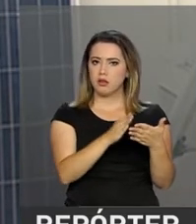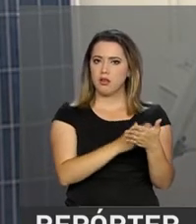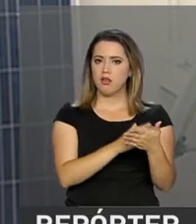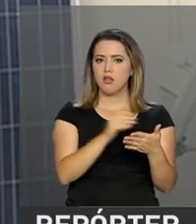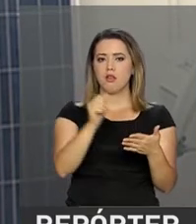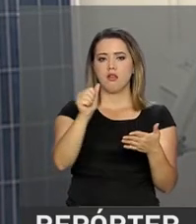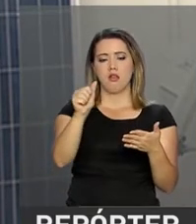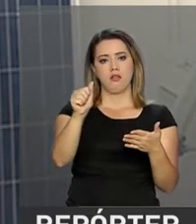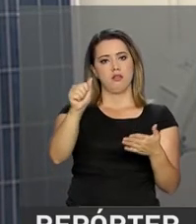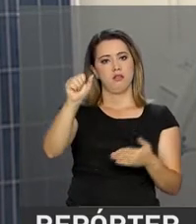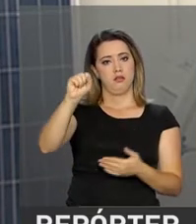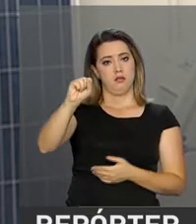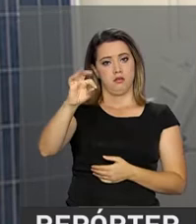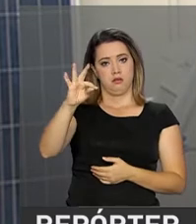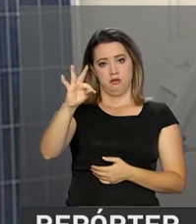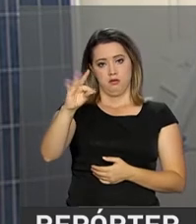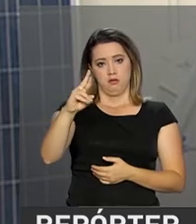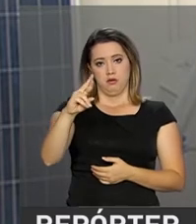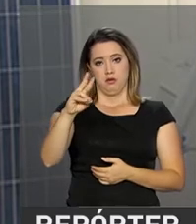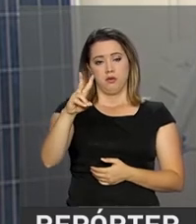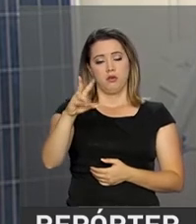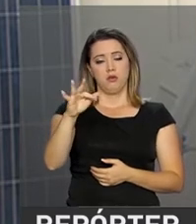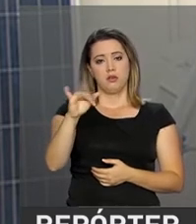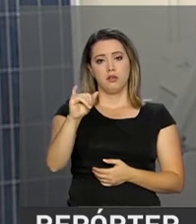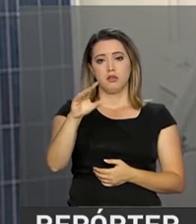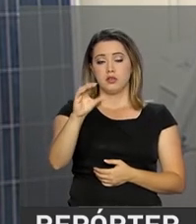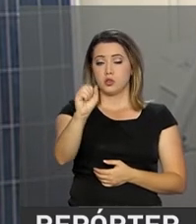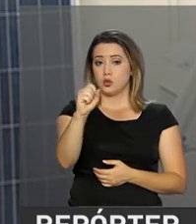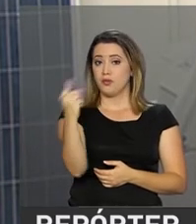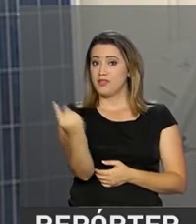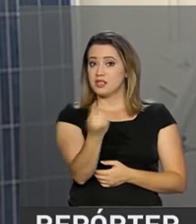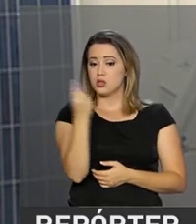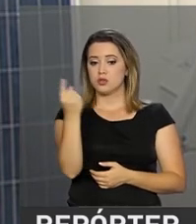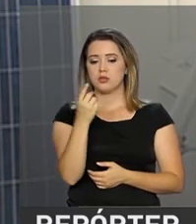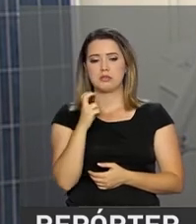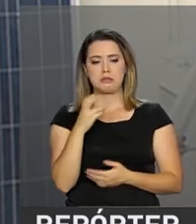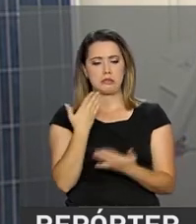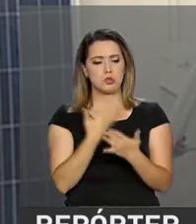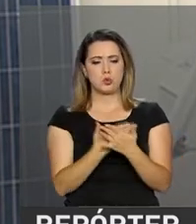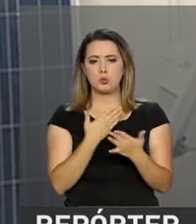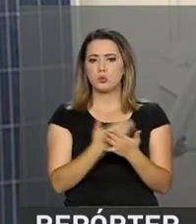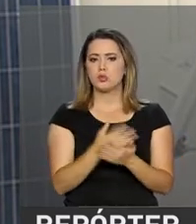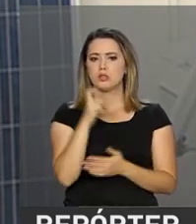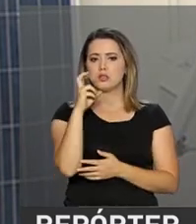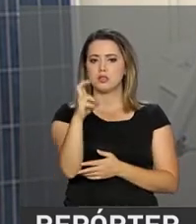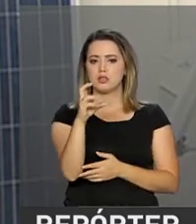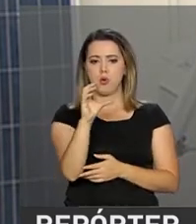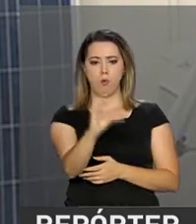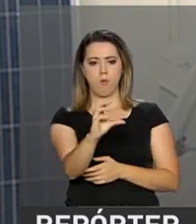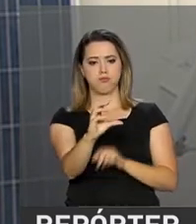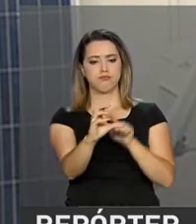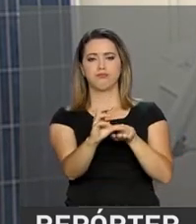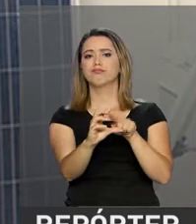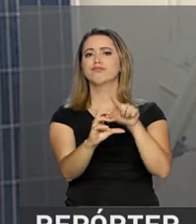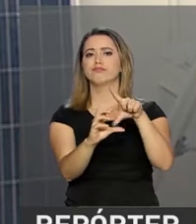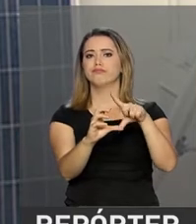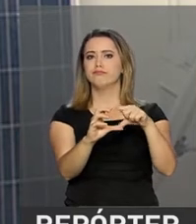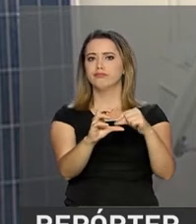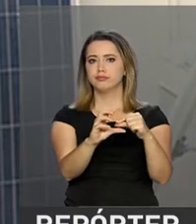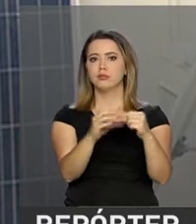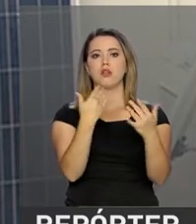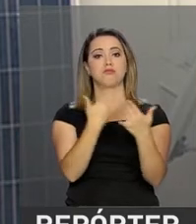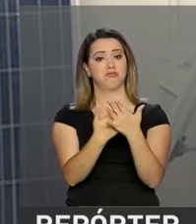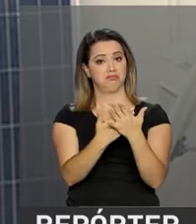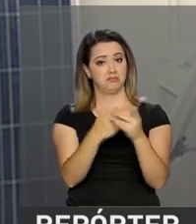astrofísica, astronomia e sozinha eu estudei 5 apostilas desse tamanho durante